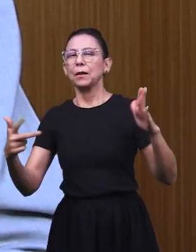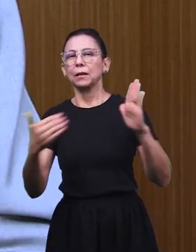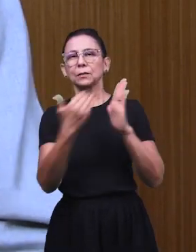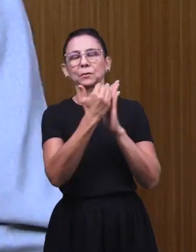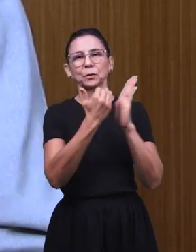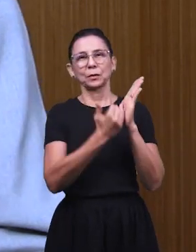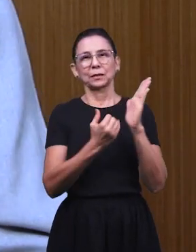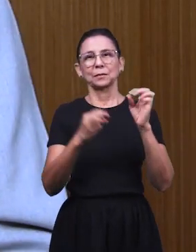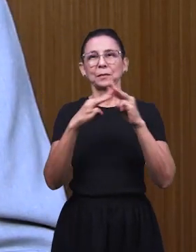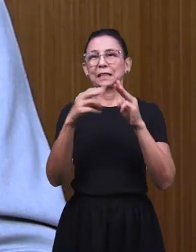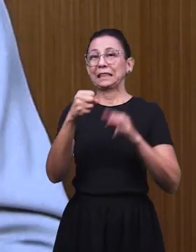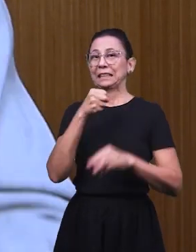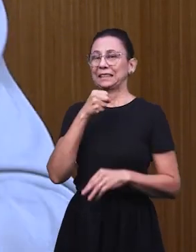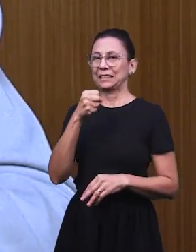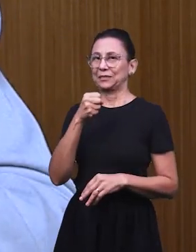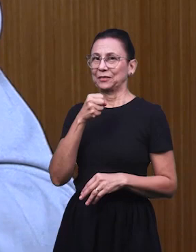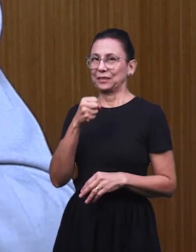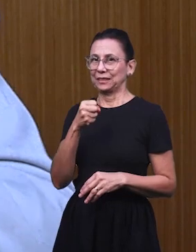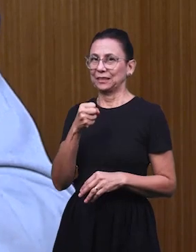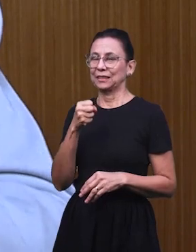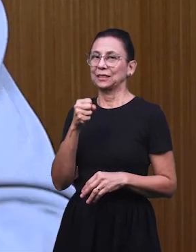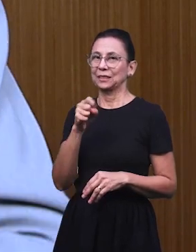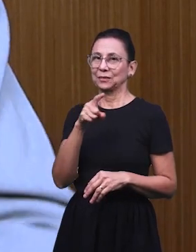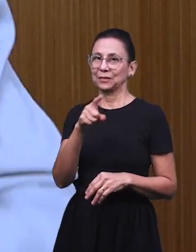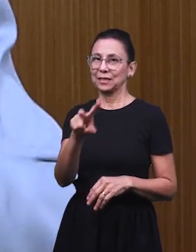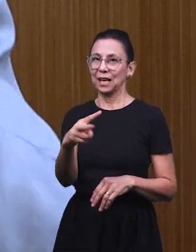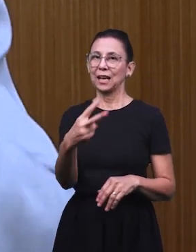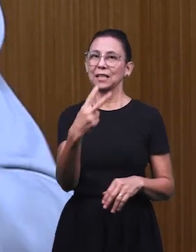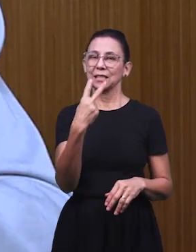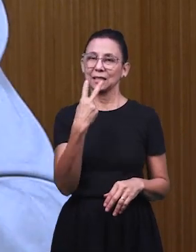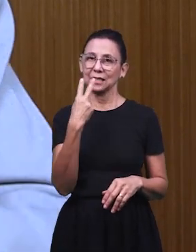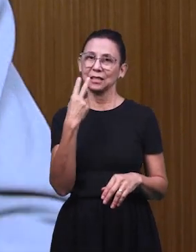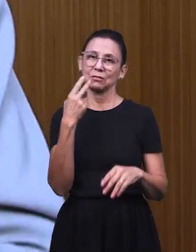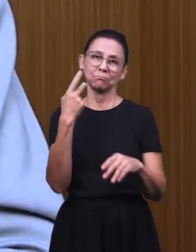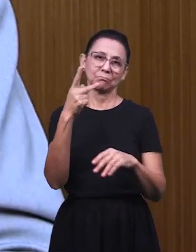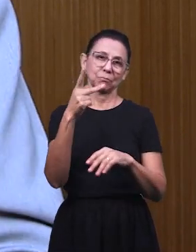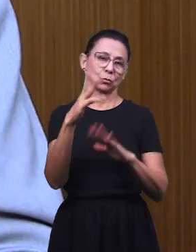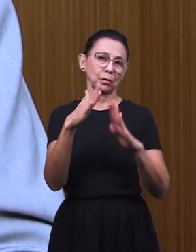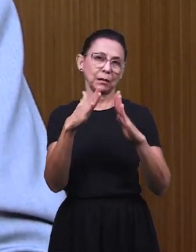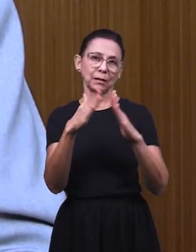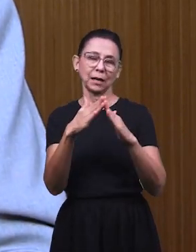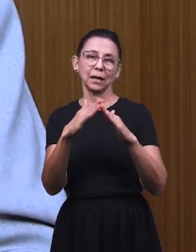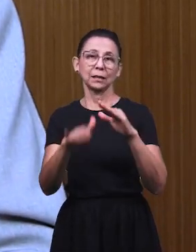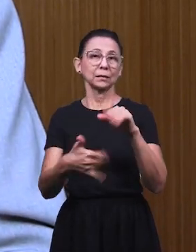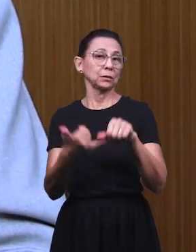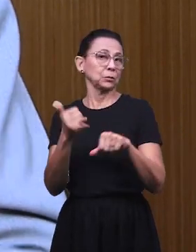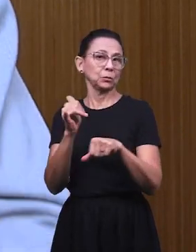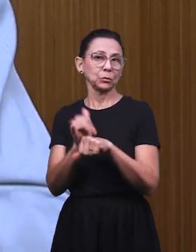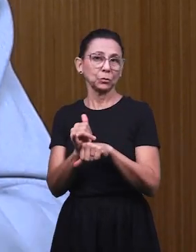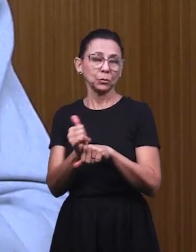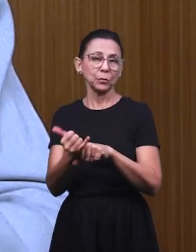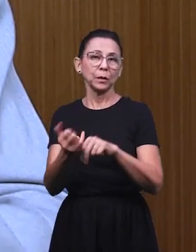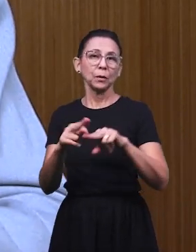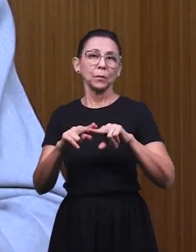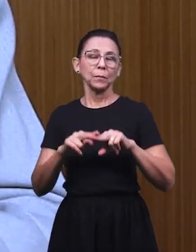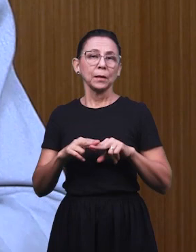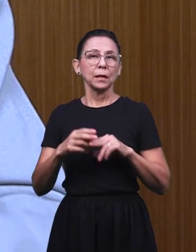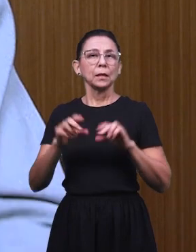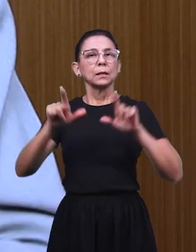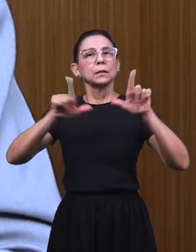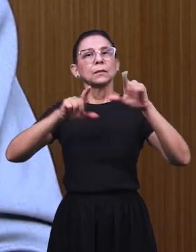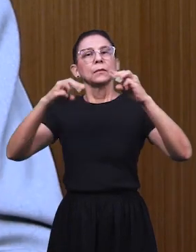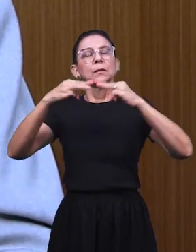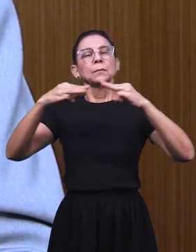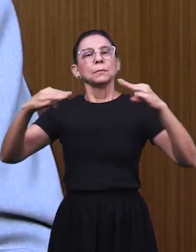Manaim Entrevista e você recebe aí na sua casa, aí através do nosso canal no YouTube, também através da TV Manaim,